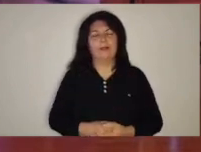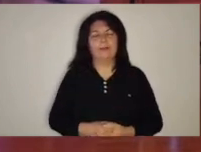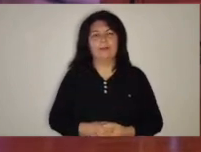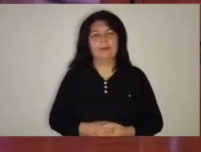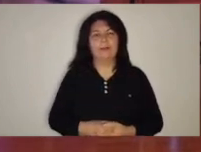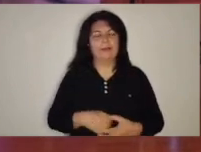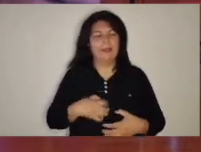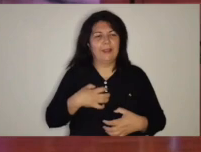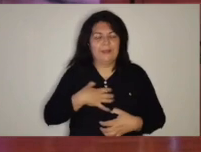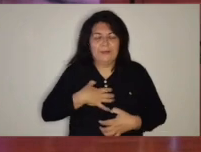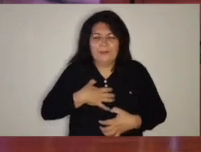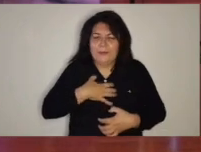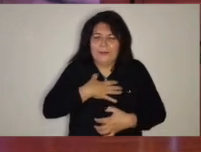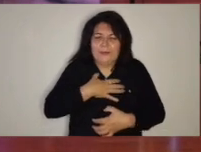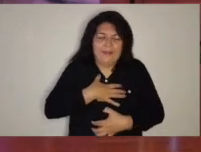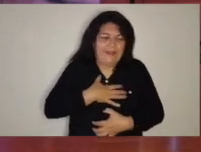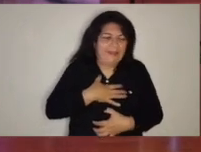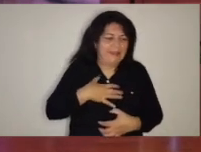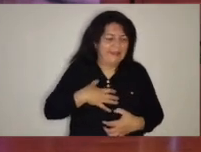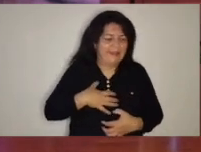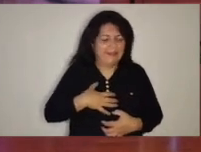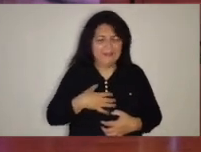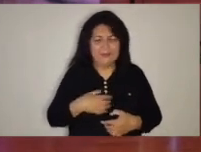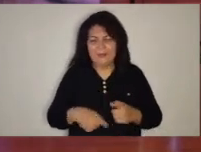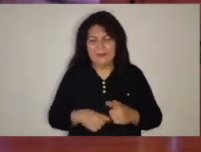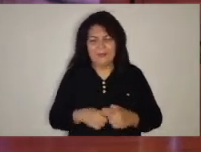eu me emociono porque